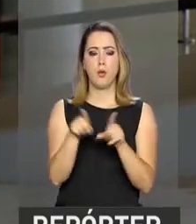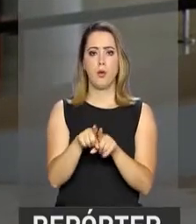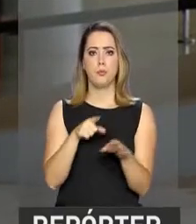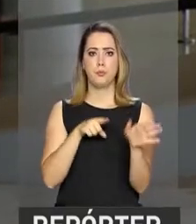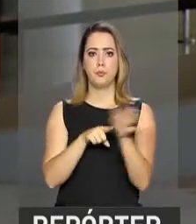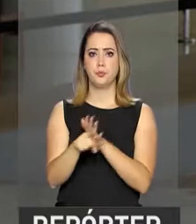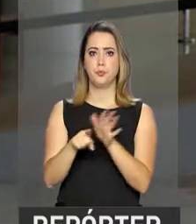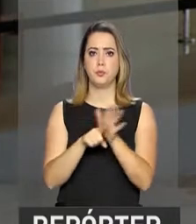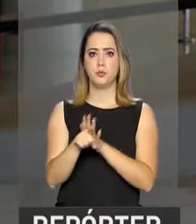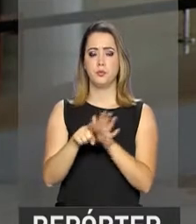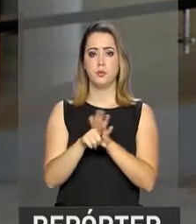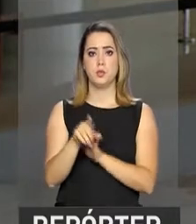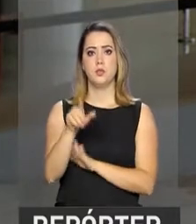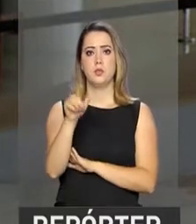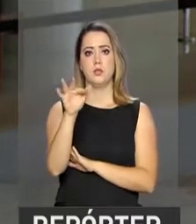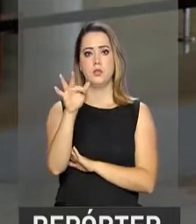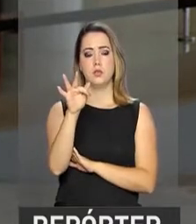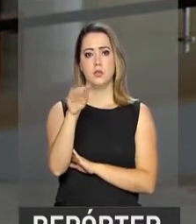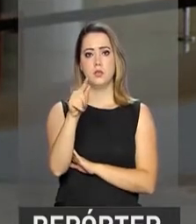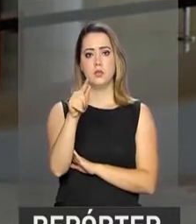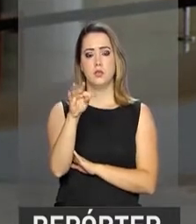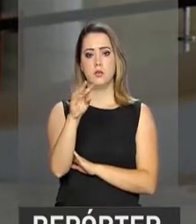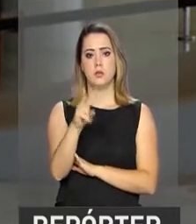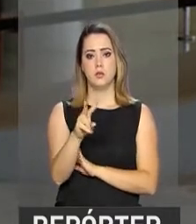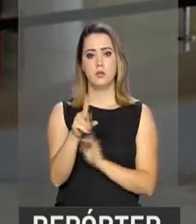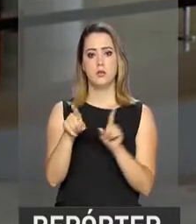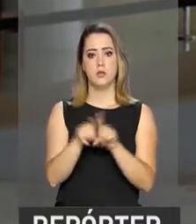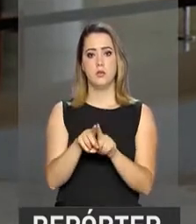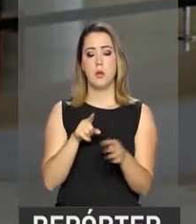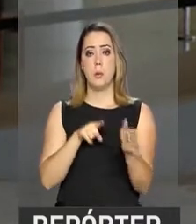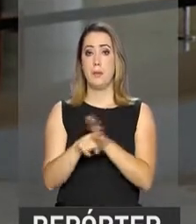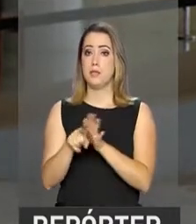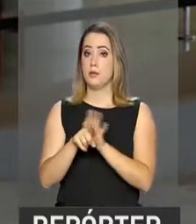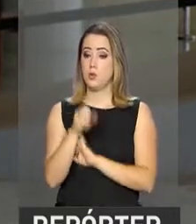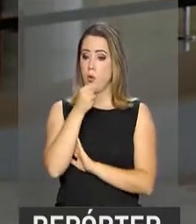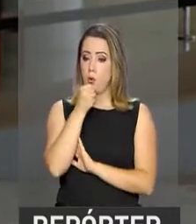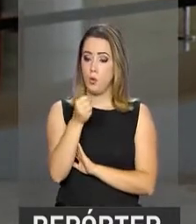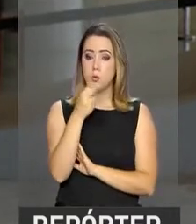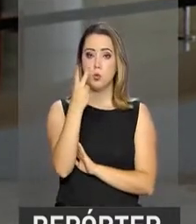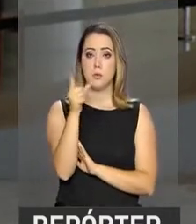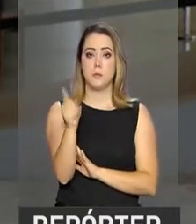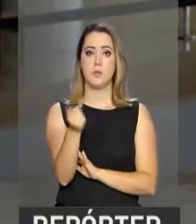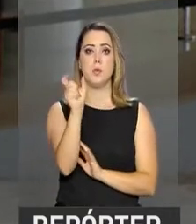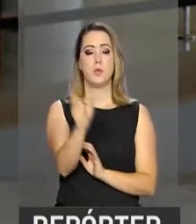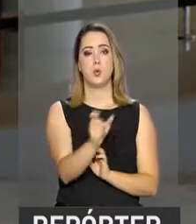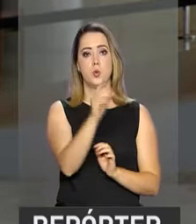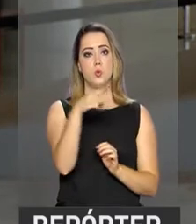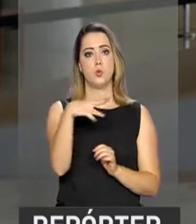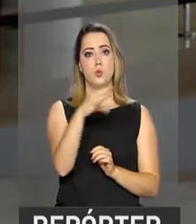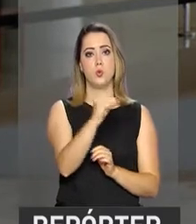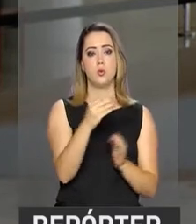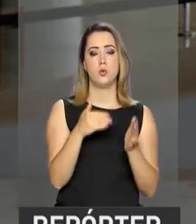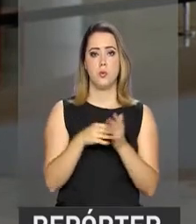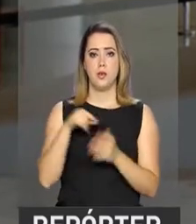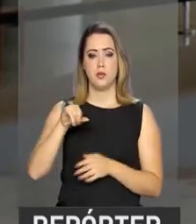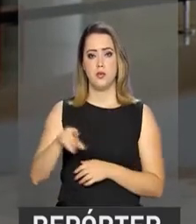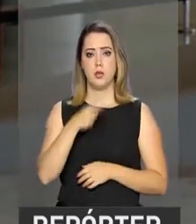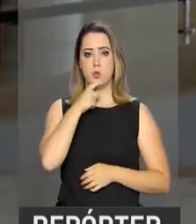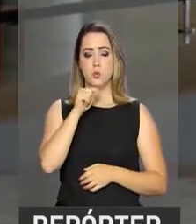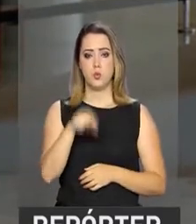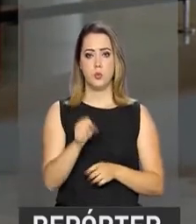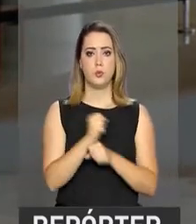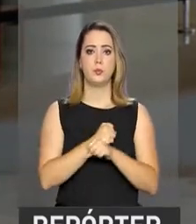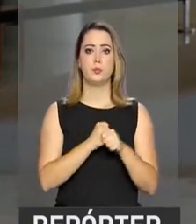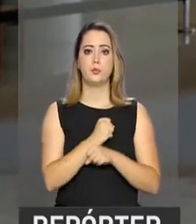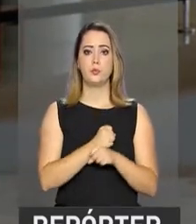vargas que entrevistou um pouco mais de 22 mil pessoas entre os meses de março e julho deste ano segundo